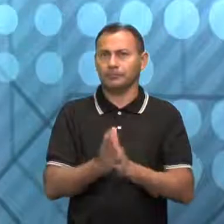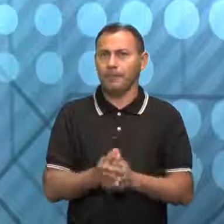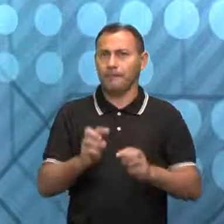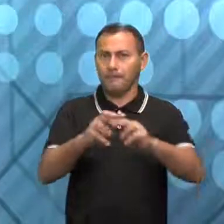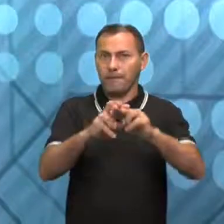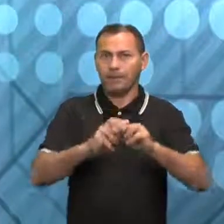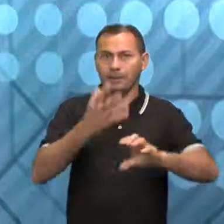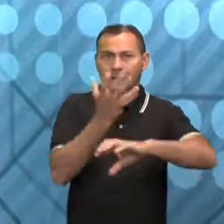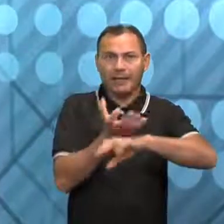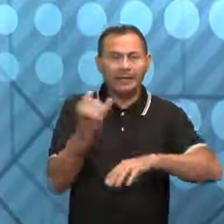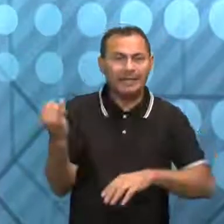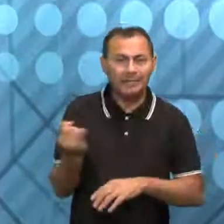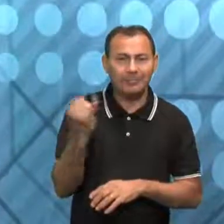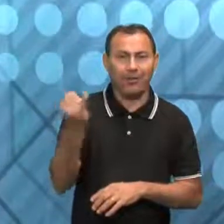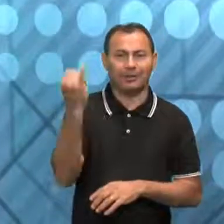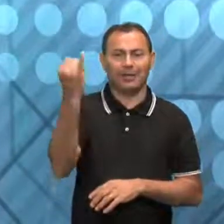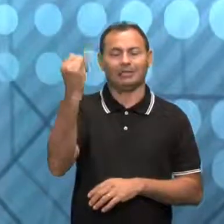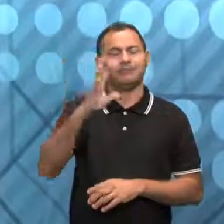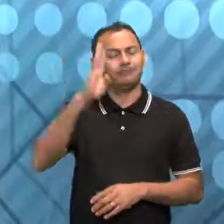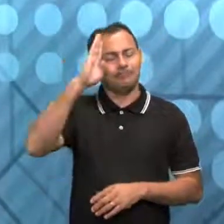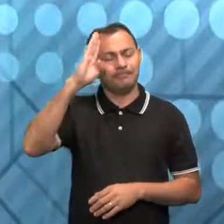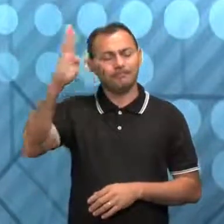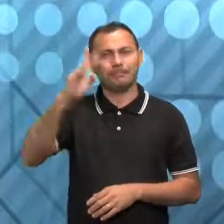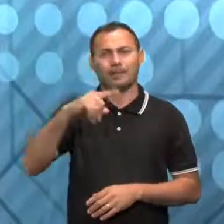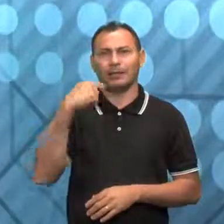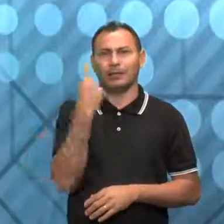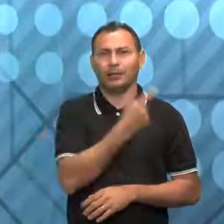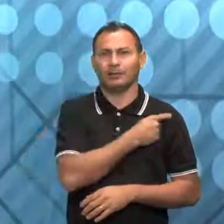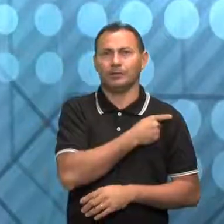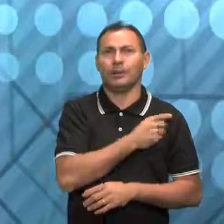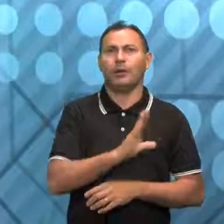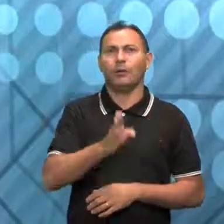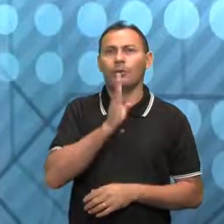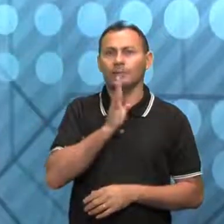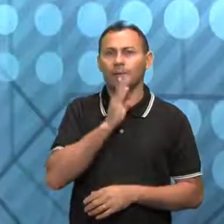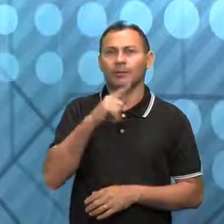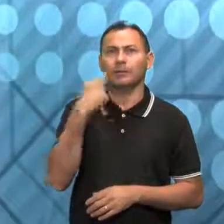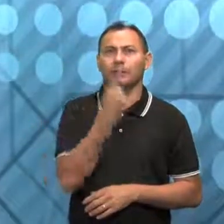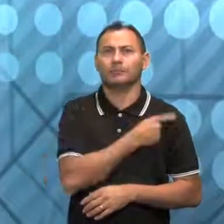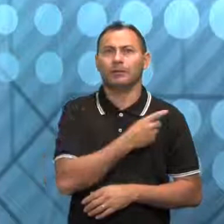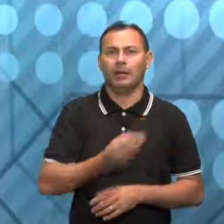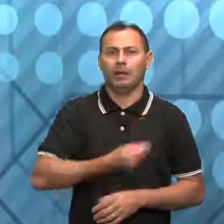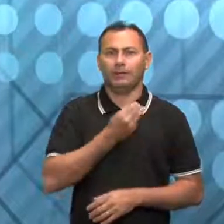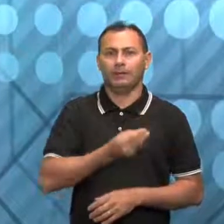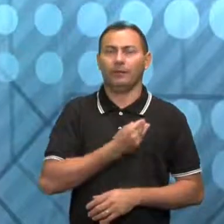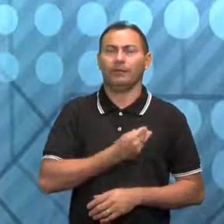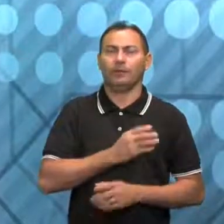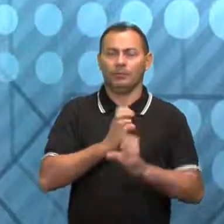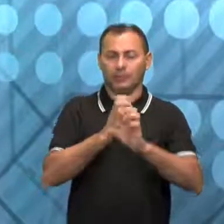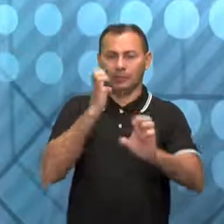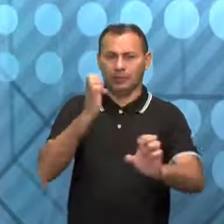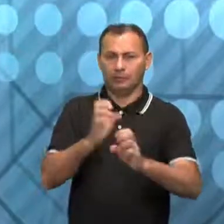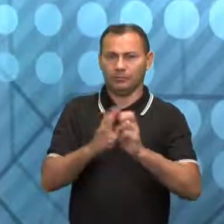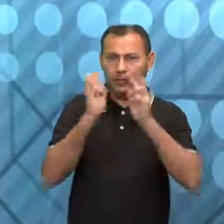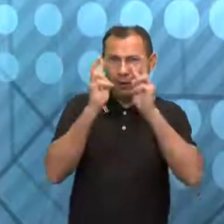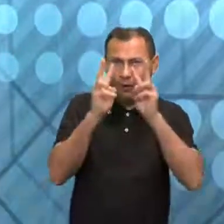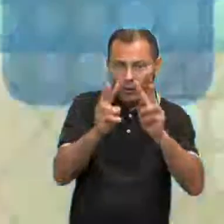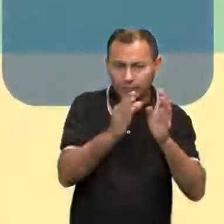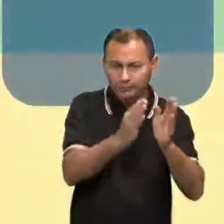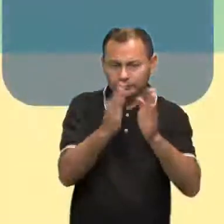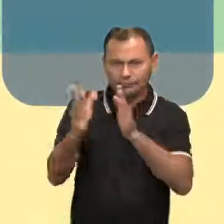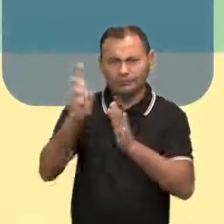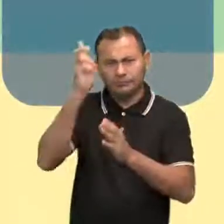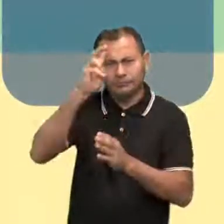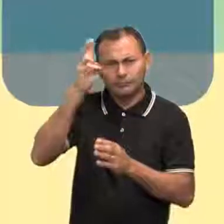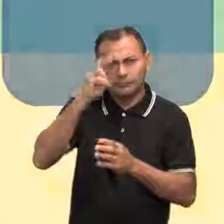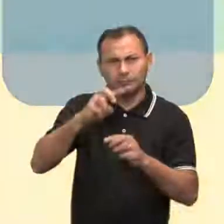por isso essa matéria é tão importante, é tão fundamental para a gente, para nosso conhecimento, para nossa vida como engenheiro. Observando aqui no slide, só para